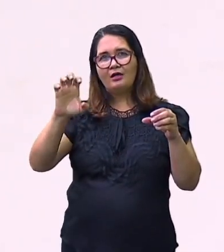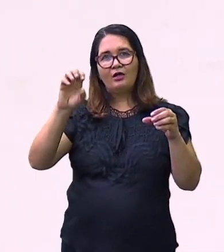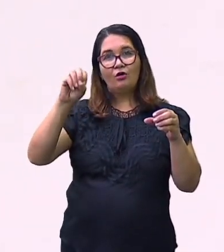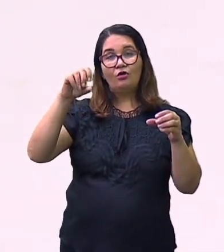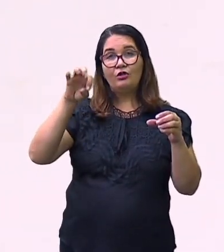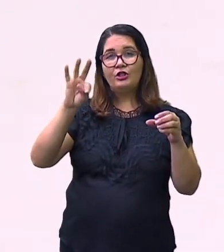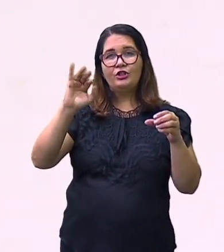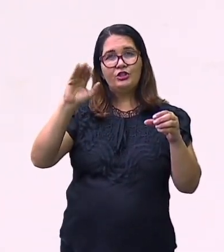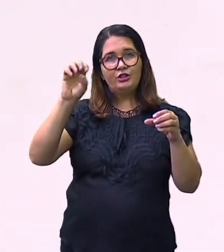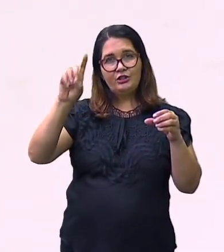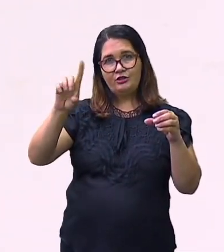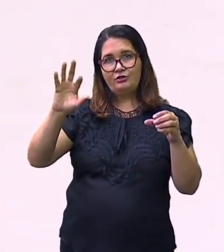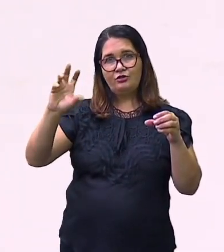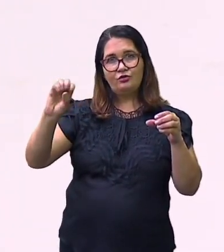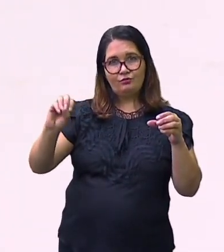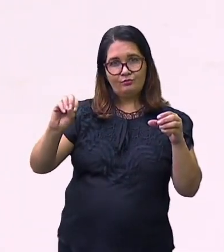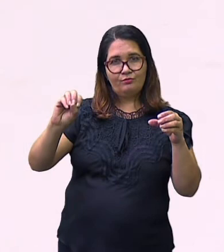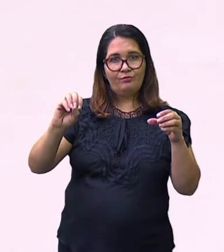Nós temos o